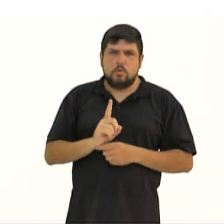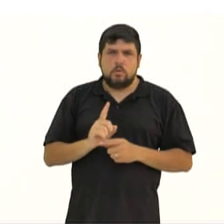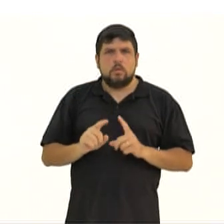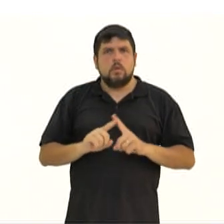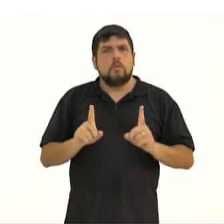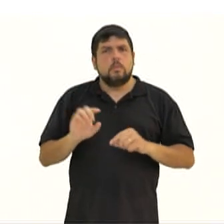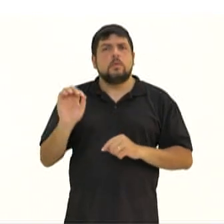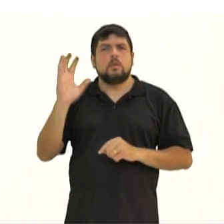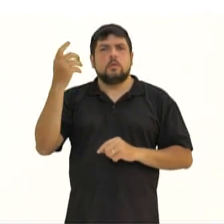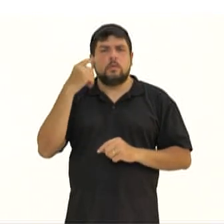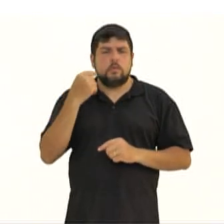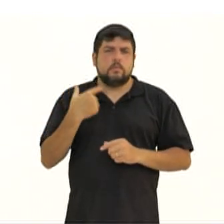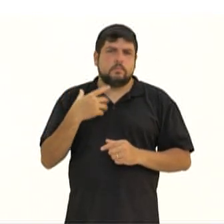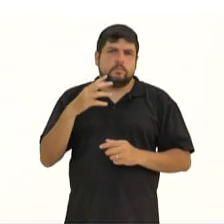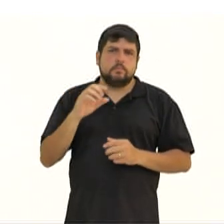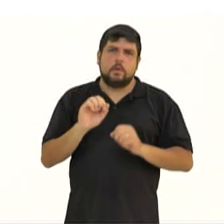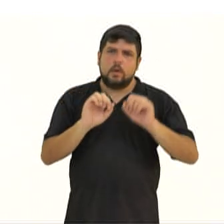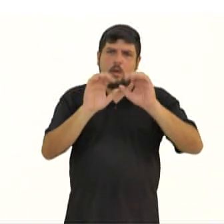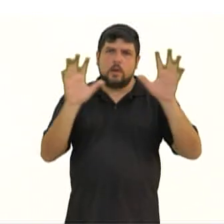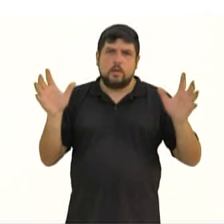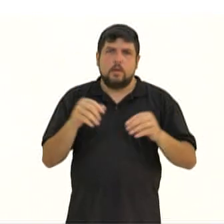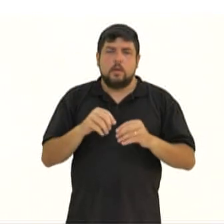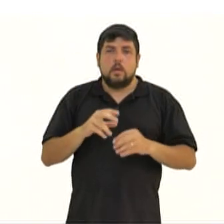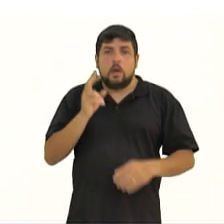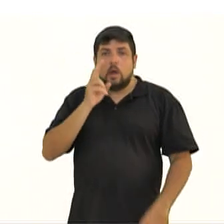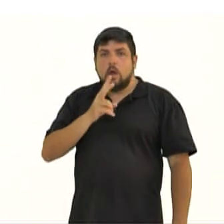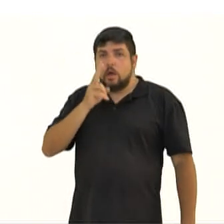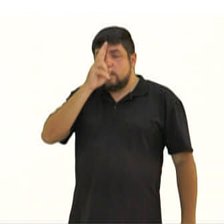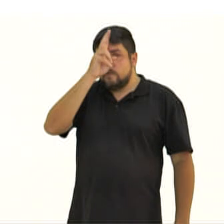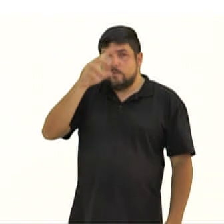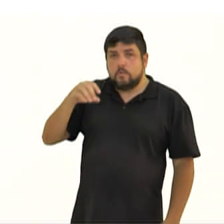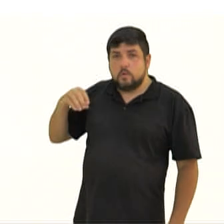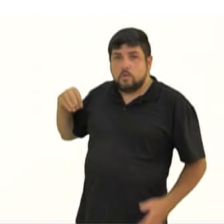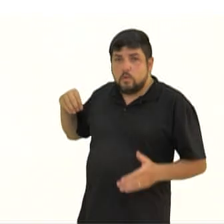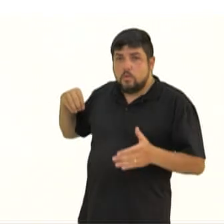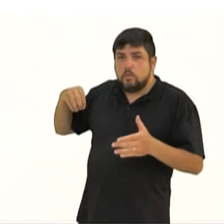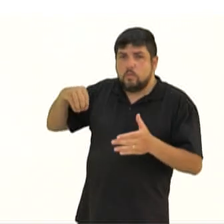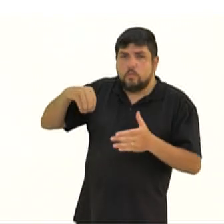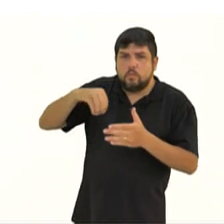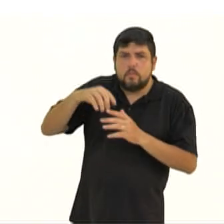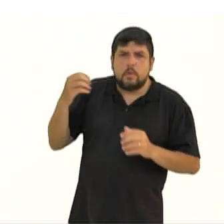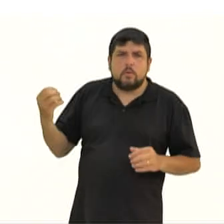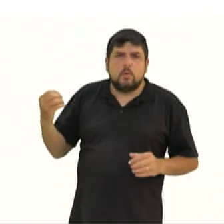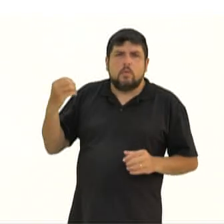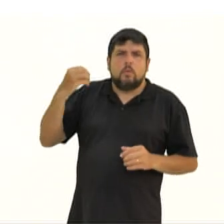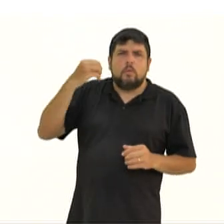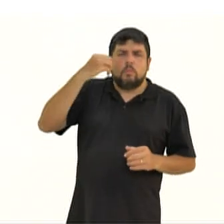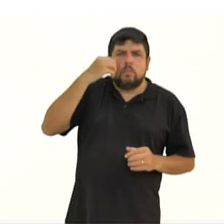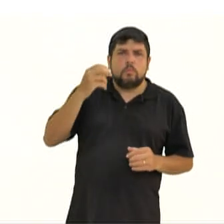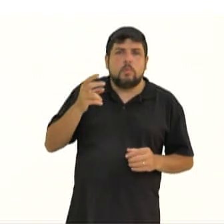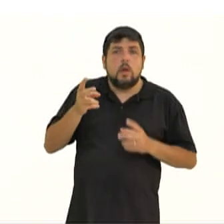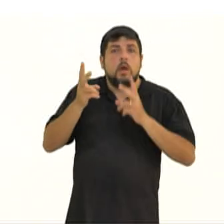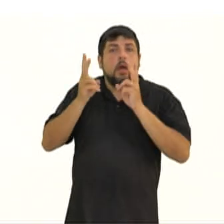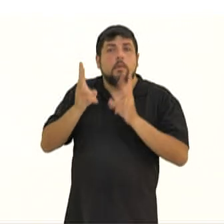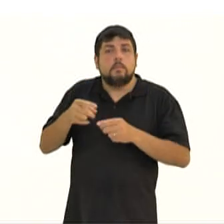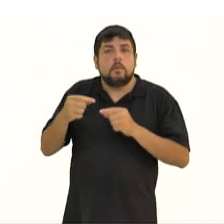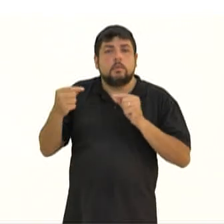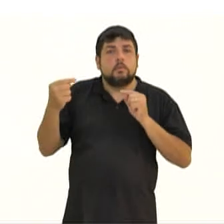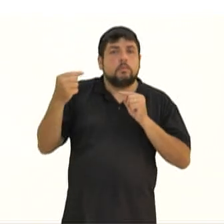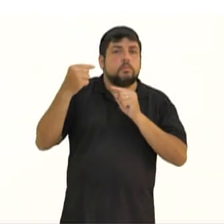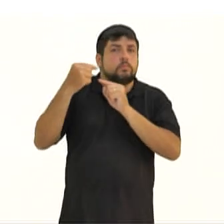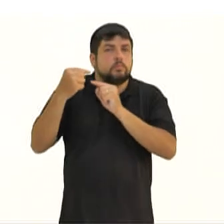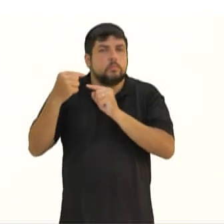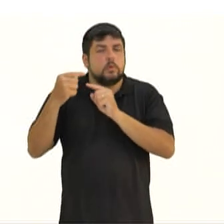isso claro, tá? Que a força, ela chega com a mesma intensidade, com a mesma direção. A única coisa é que é